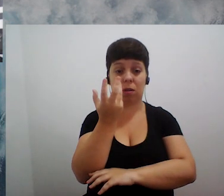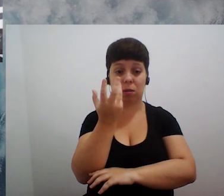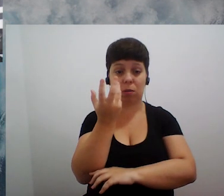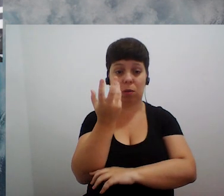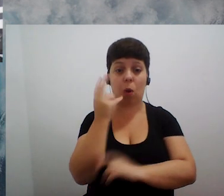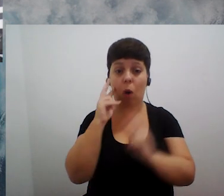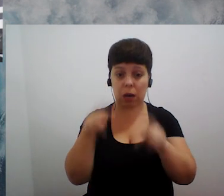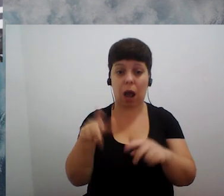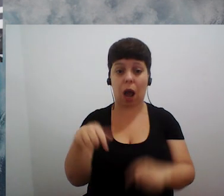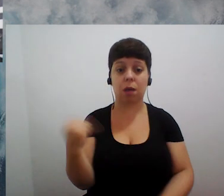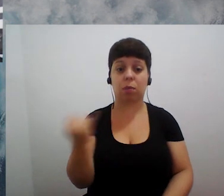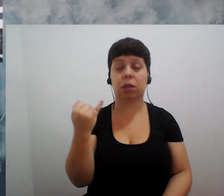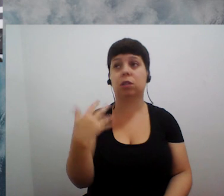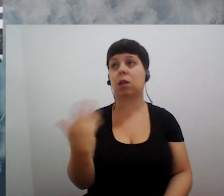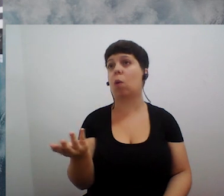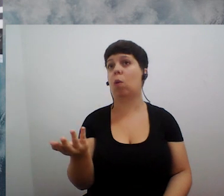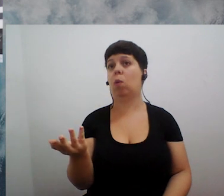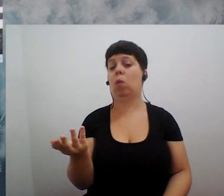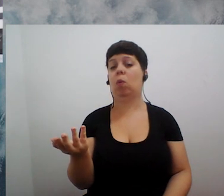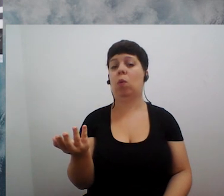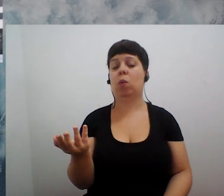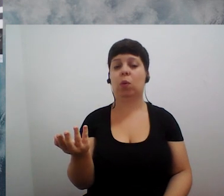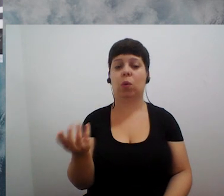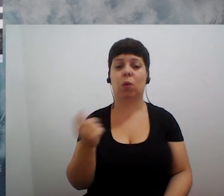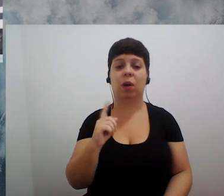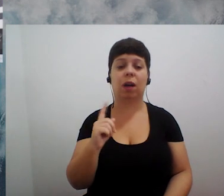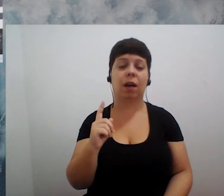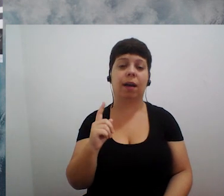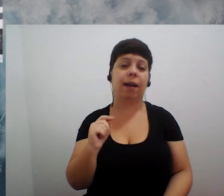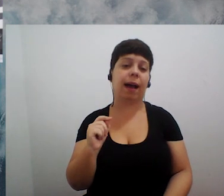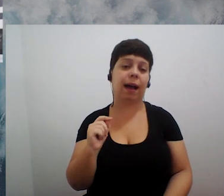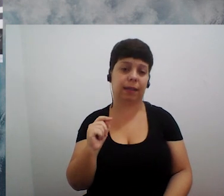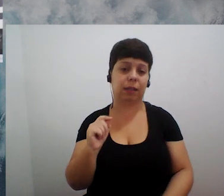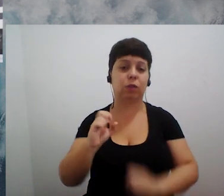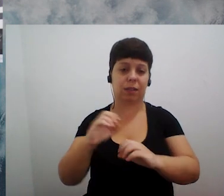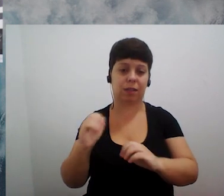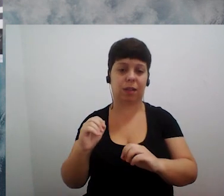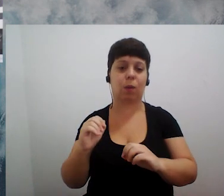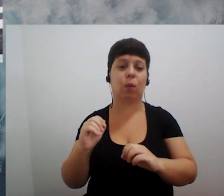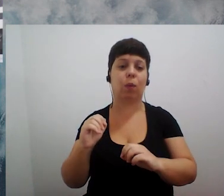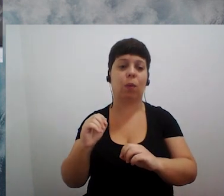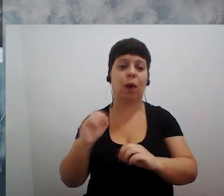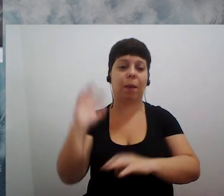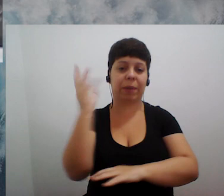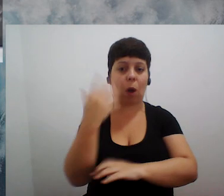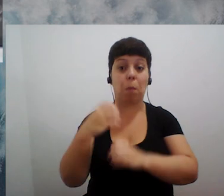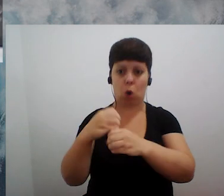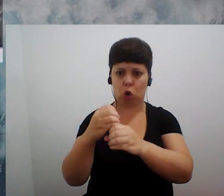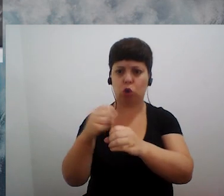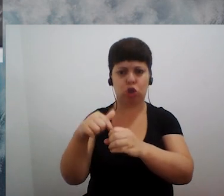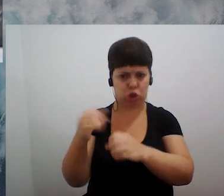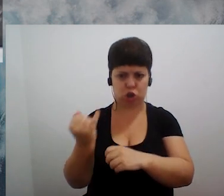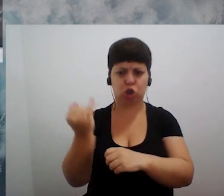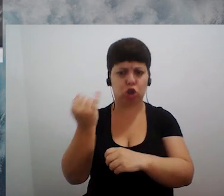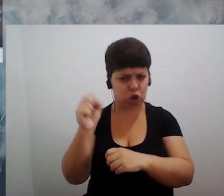algo realmente importante, sabe? Tipo, descolar ela um pouco da biologia formal, que é super importante,